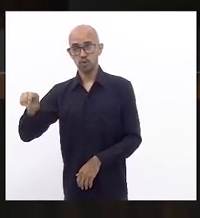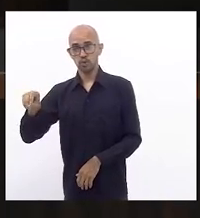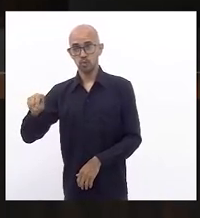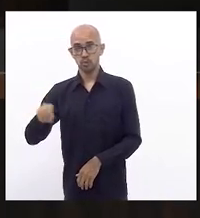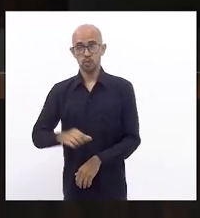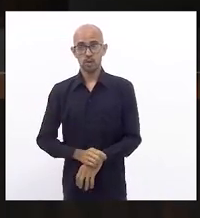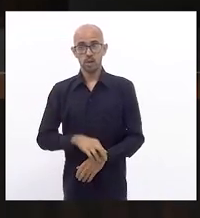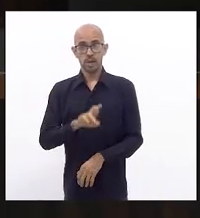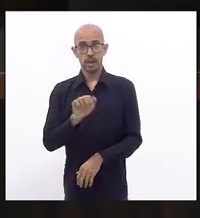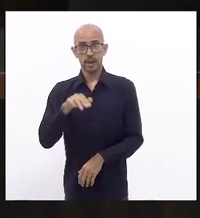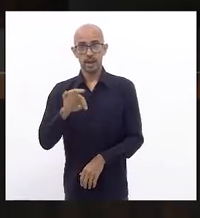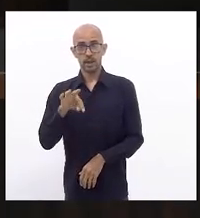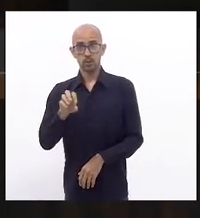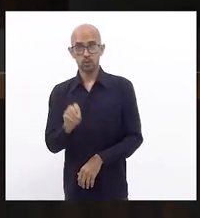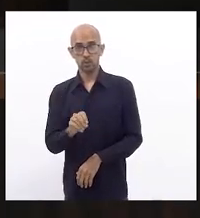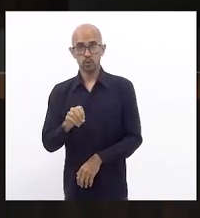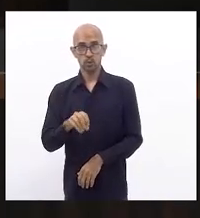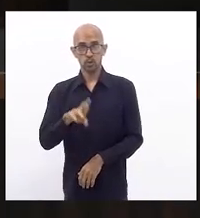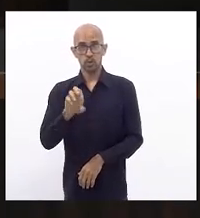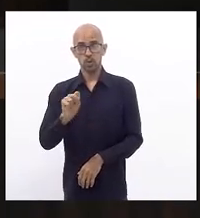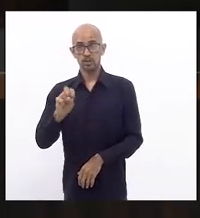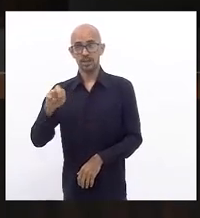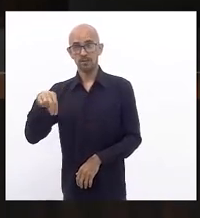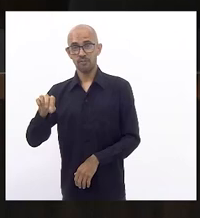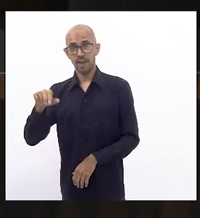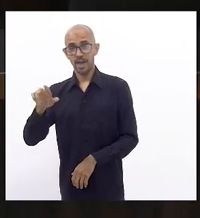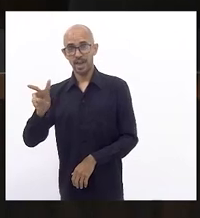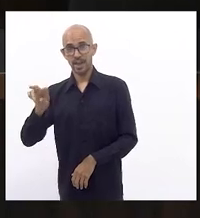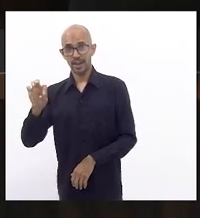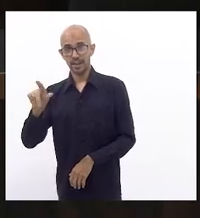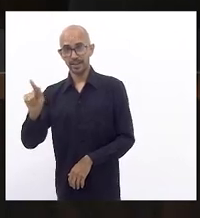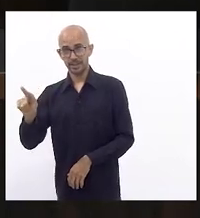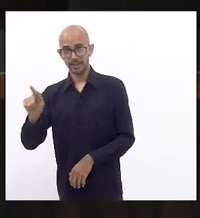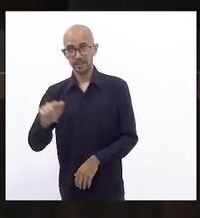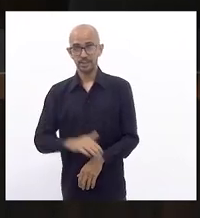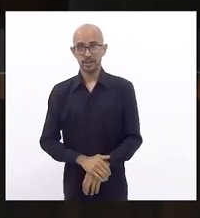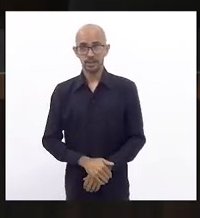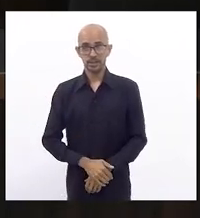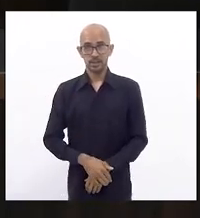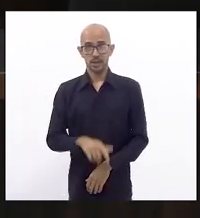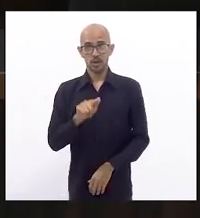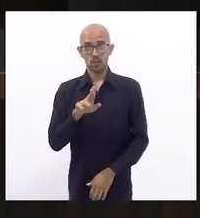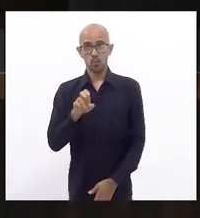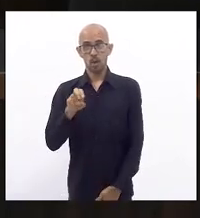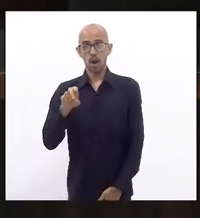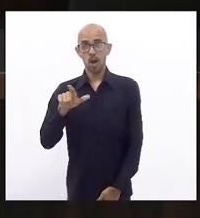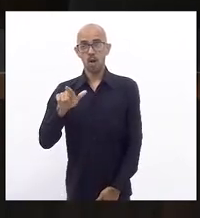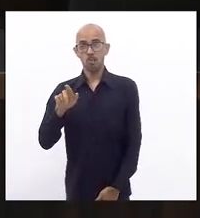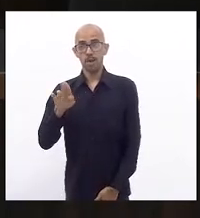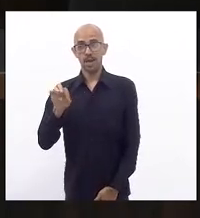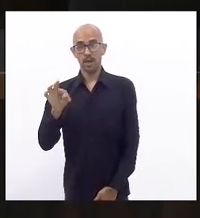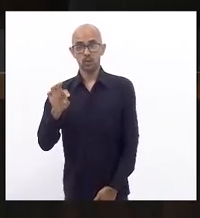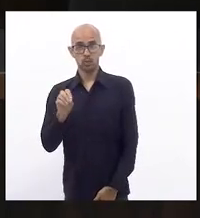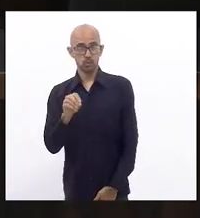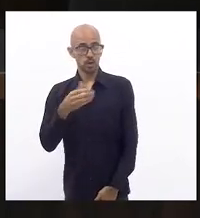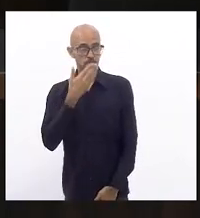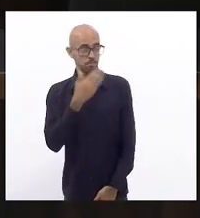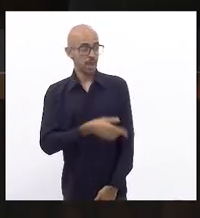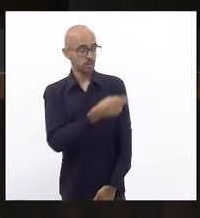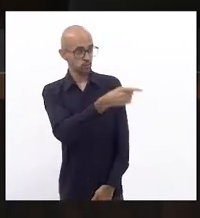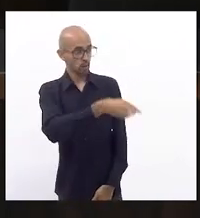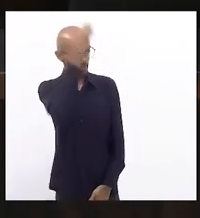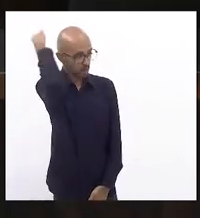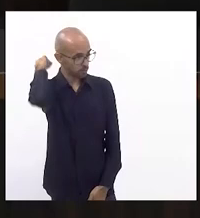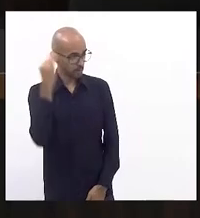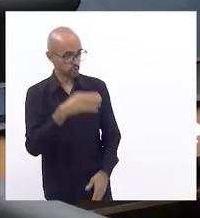Zaca, deputado Rosenberg Reis, deputado Márcio Glauberto, designa um relator especial, deputado